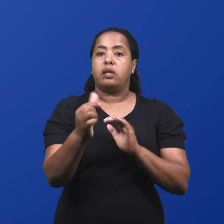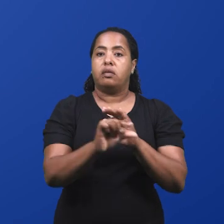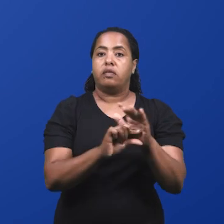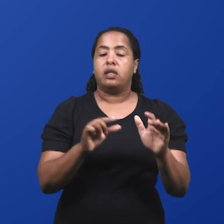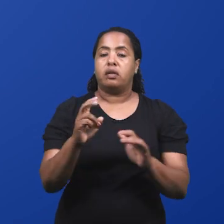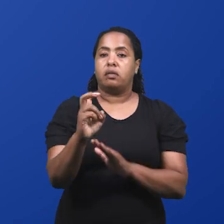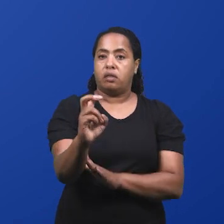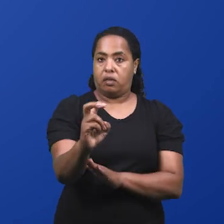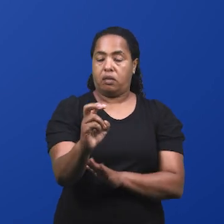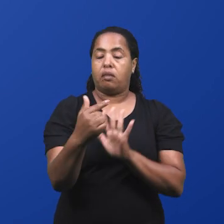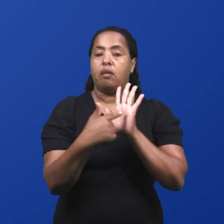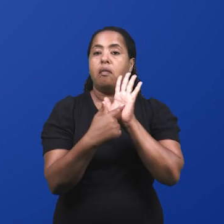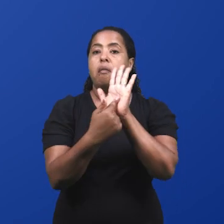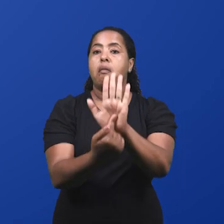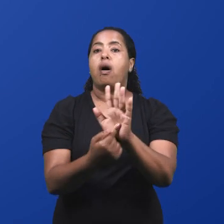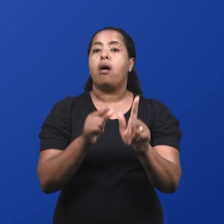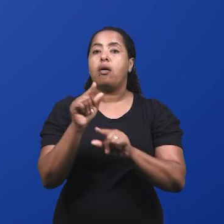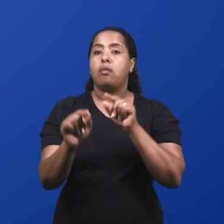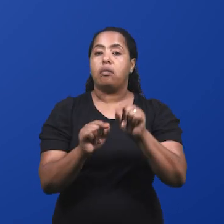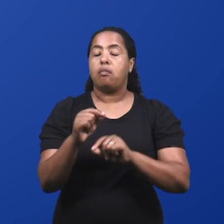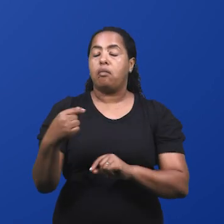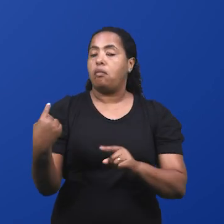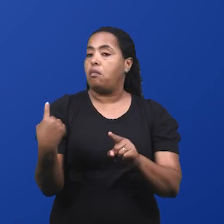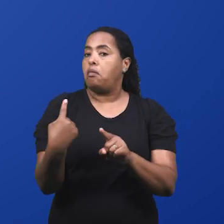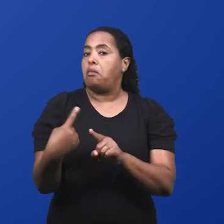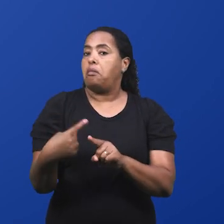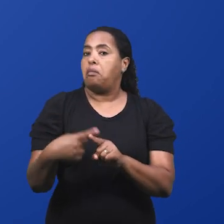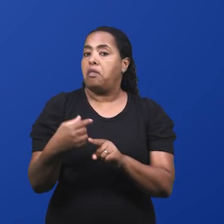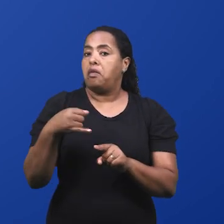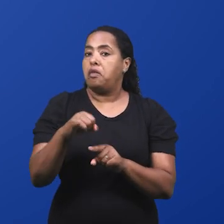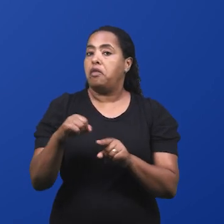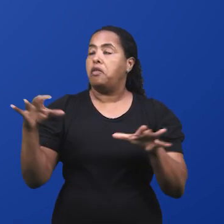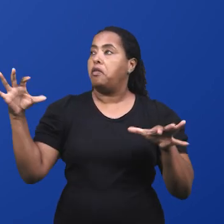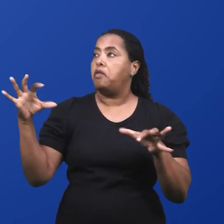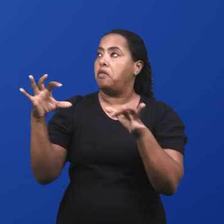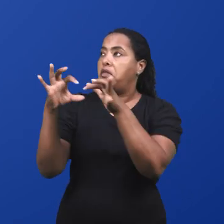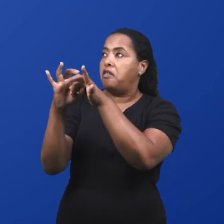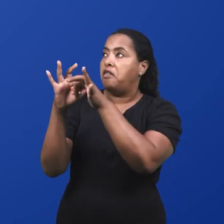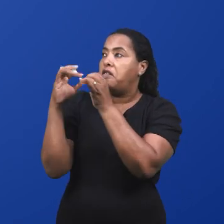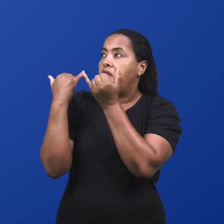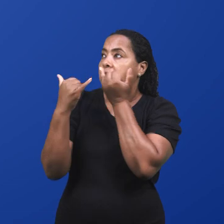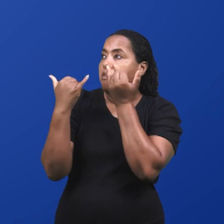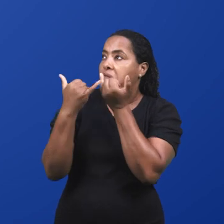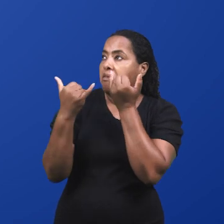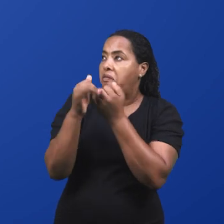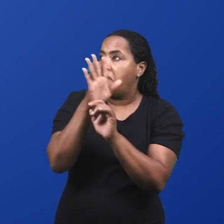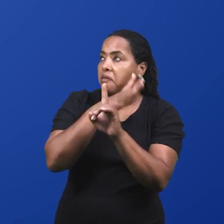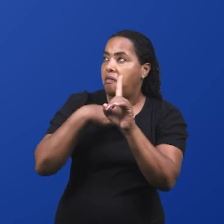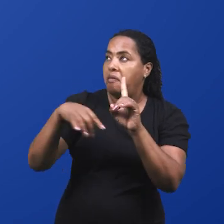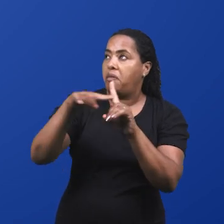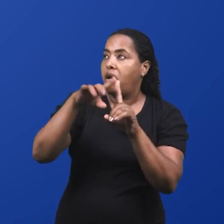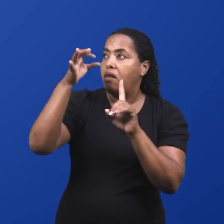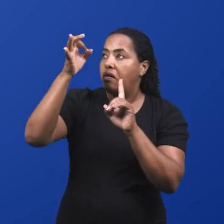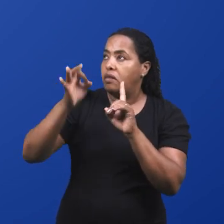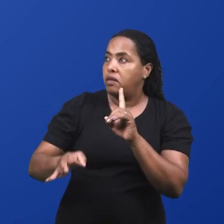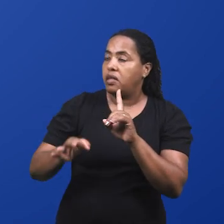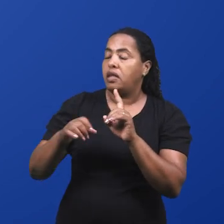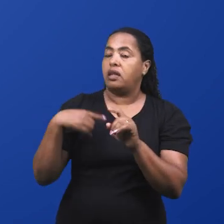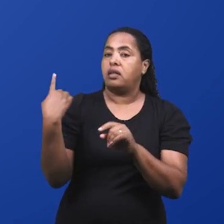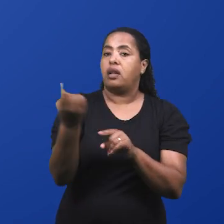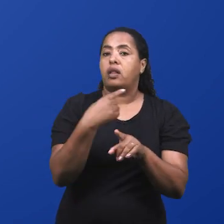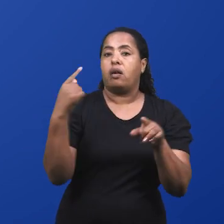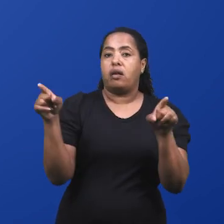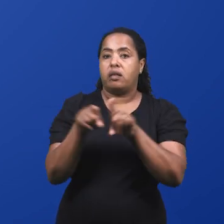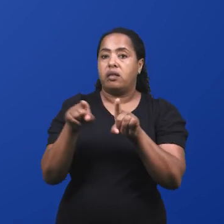diz no livro de Romanos, capítulo 6, verso 5, que diz: porque, se fomos unidos com Ele